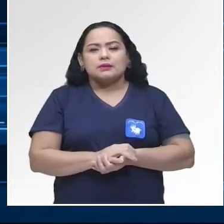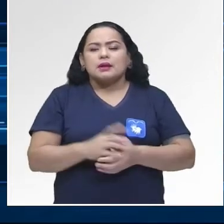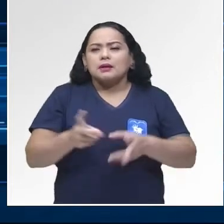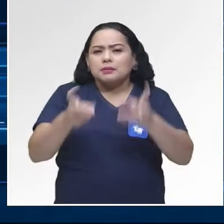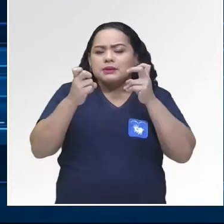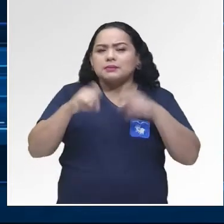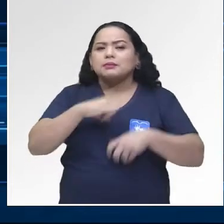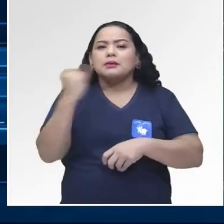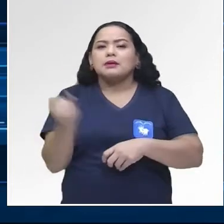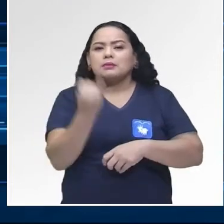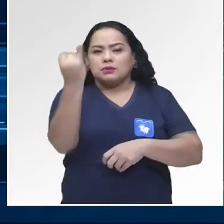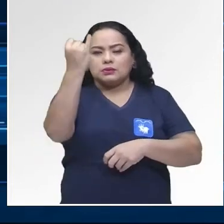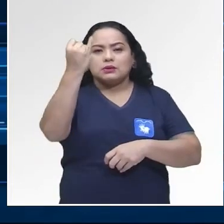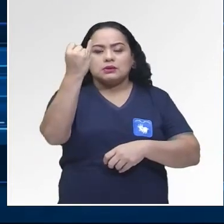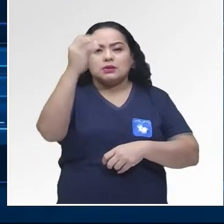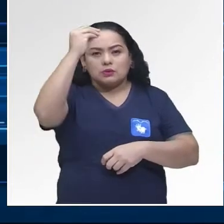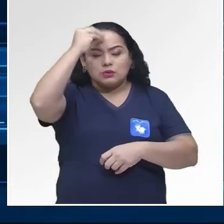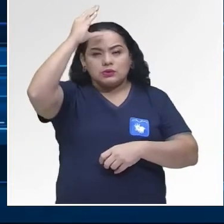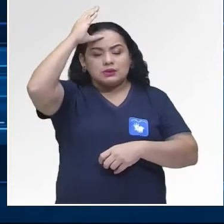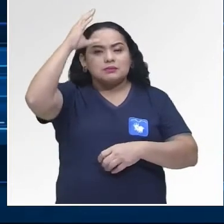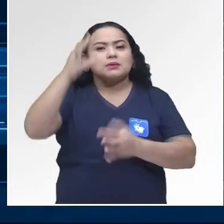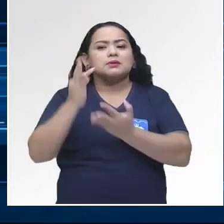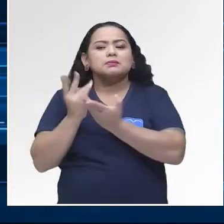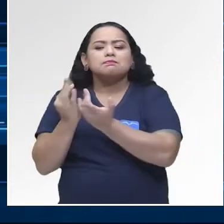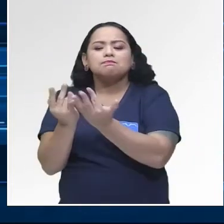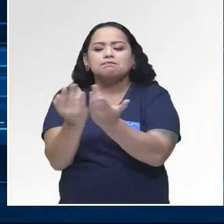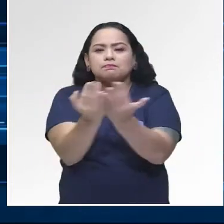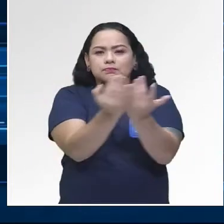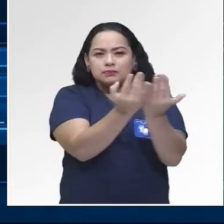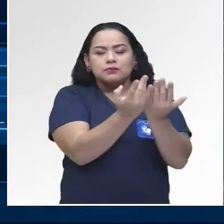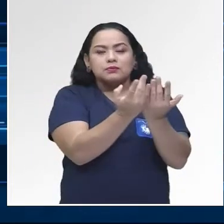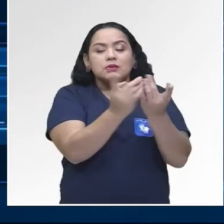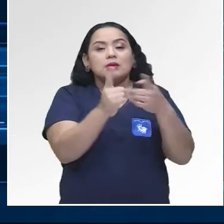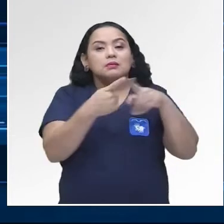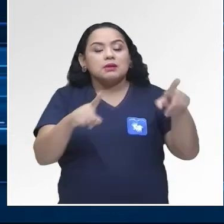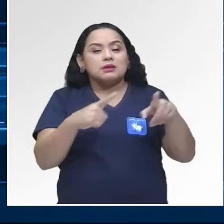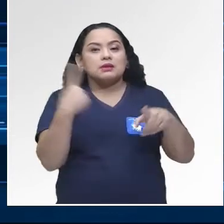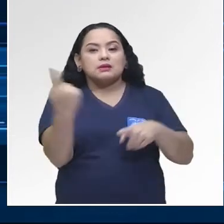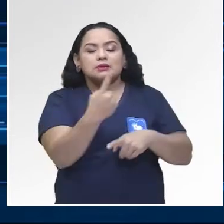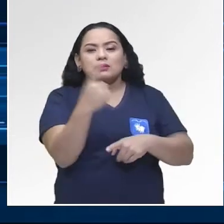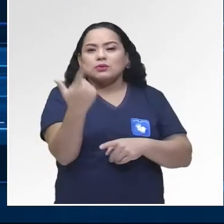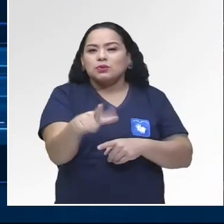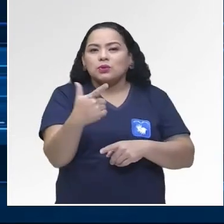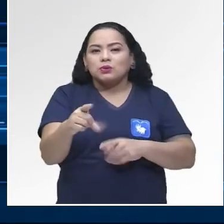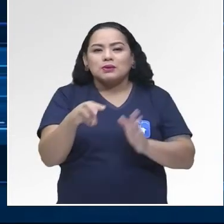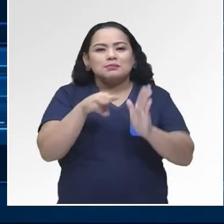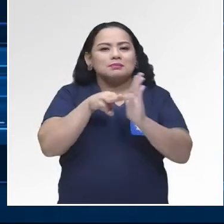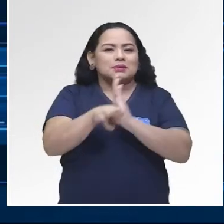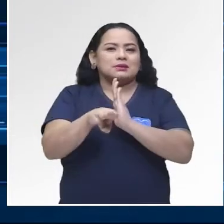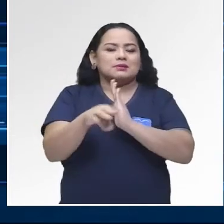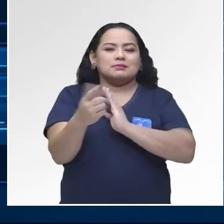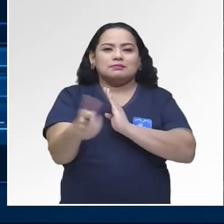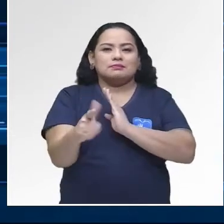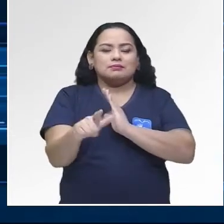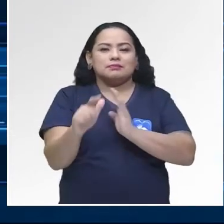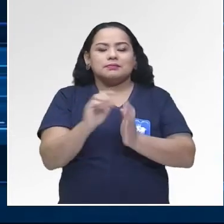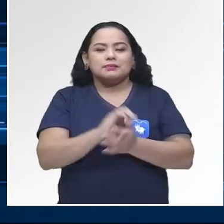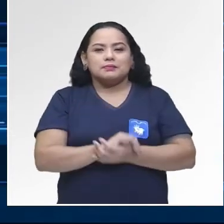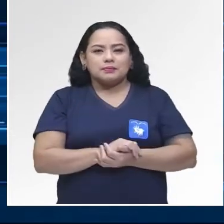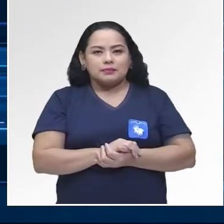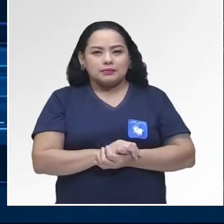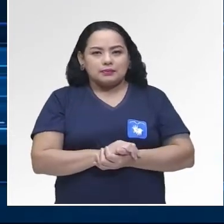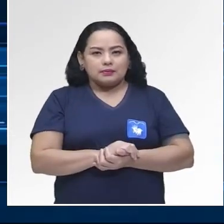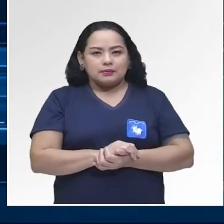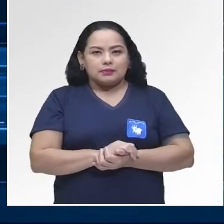importância do conhecimento do senso comum. Apesar de ele não ter nenhum método. Não ter